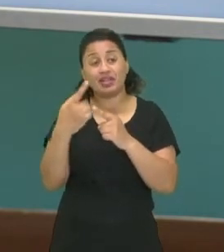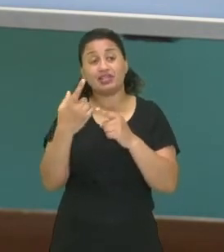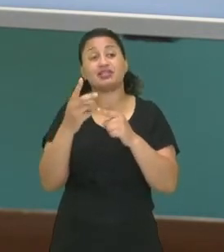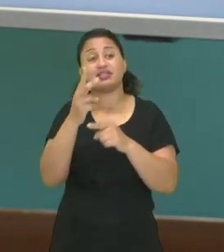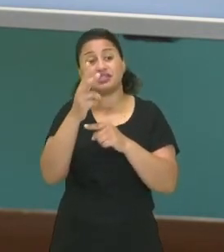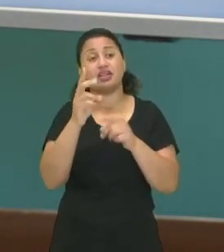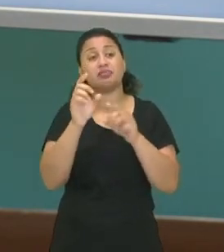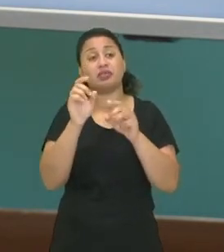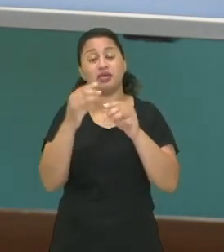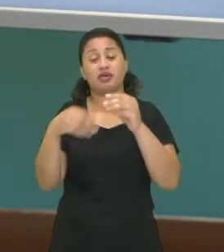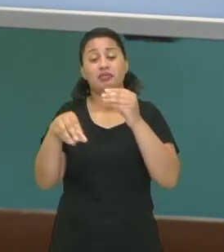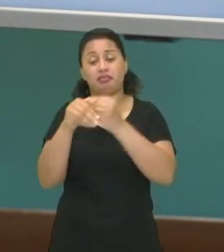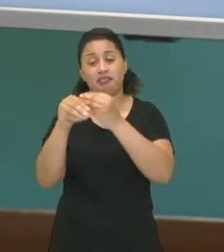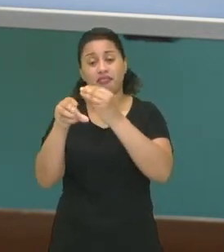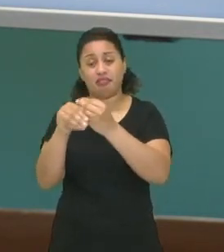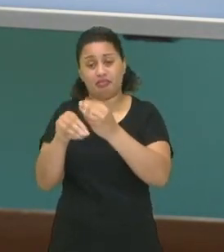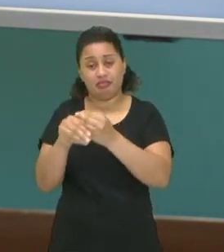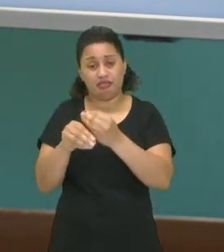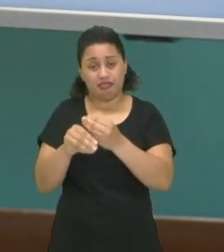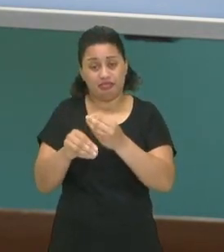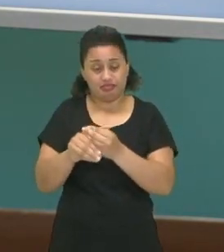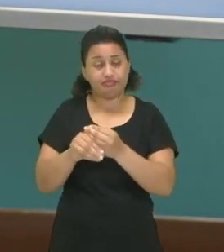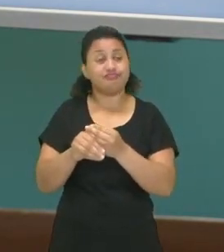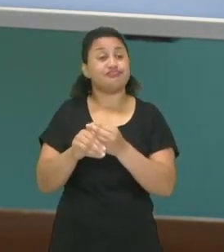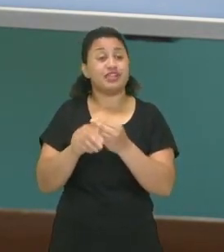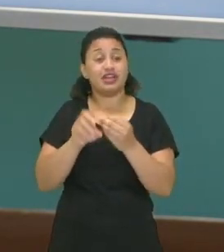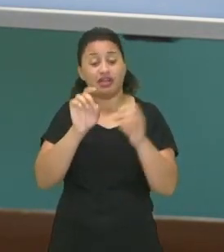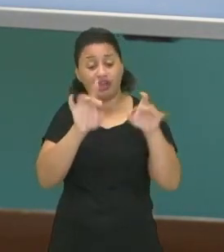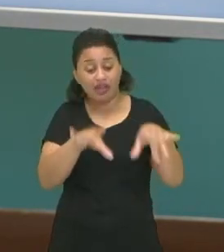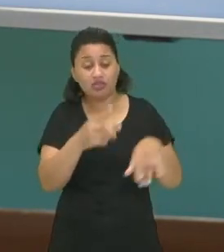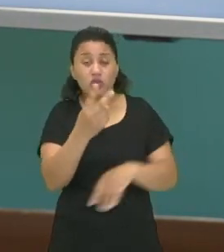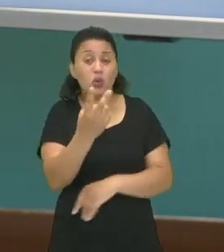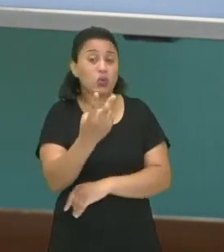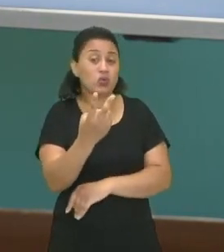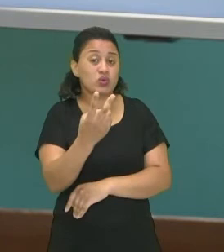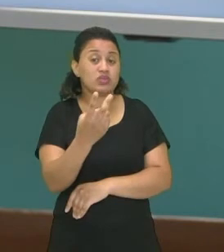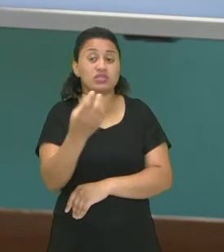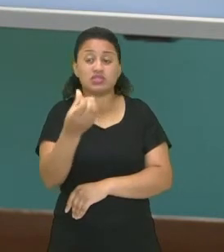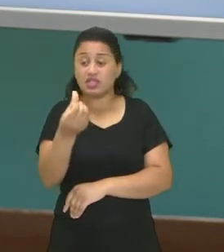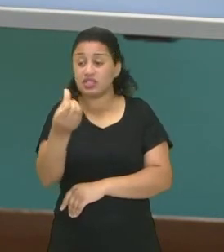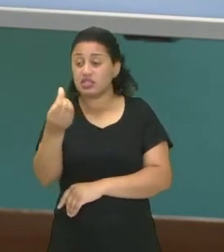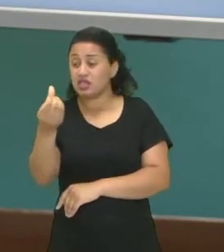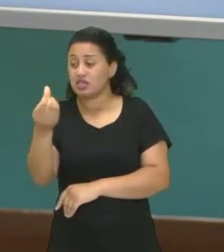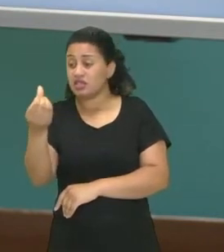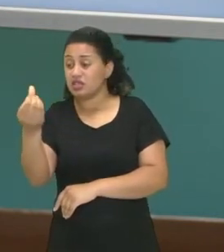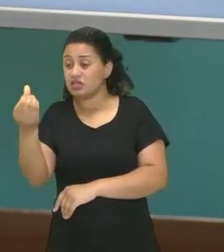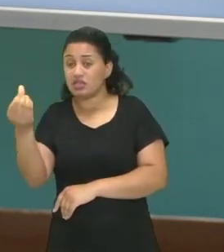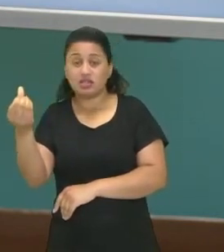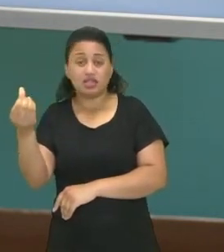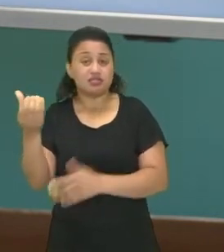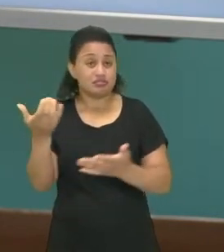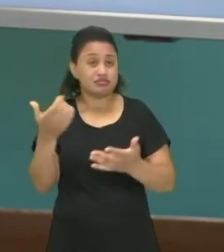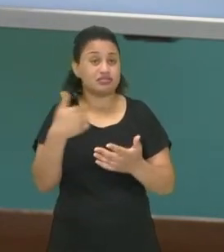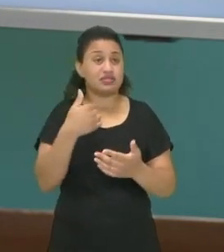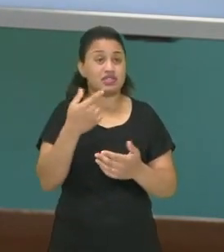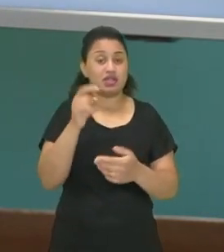gente for acrescentando zero, vai deixar o resto 2. Então, vai ser sempre vezes 6, 6, 6, 6. E esses três